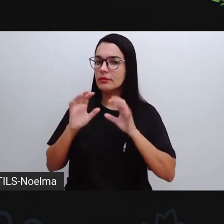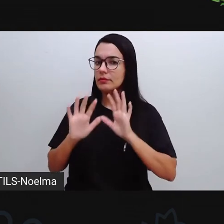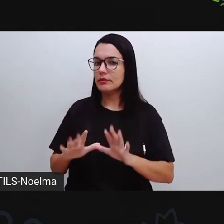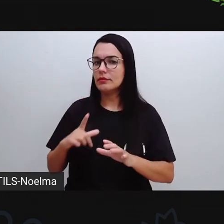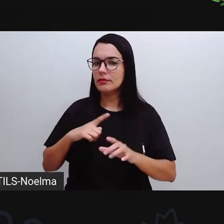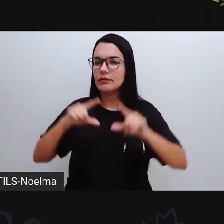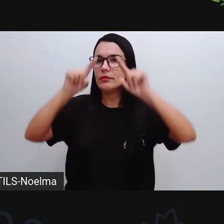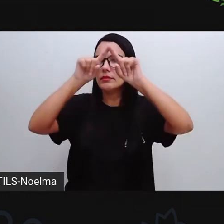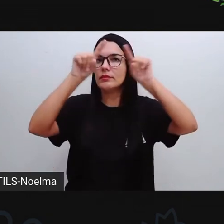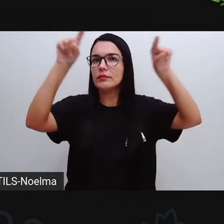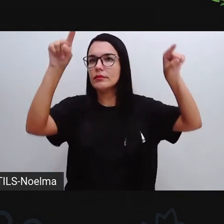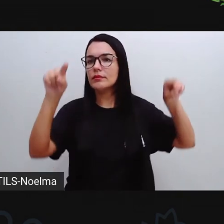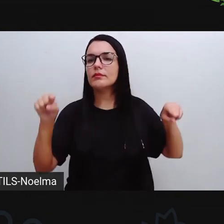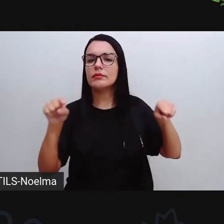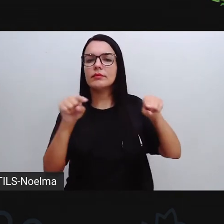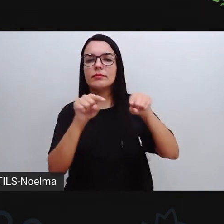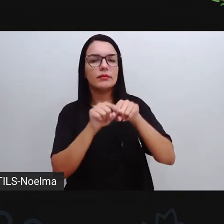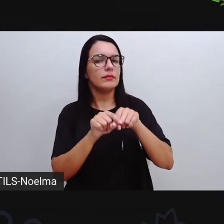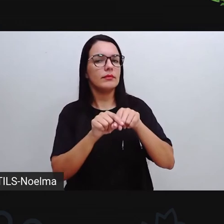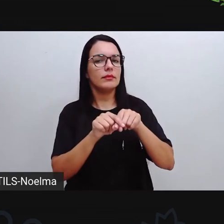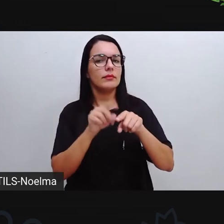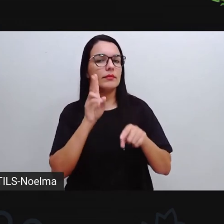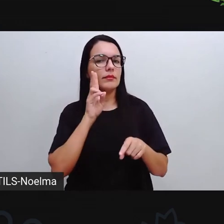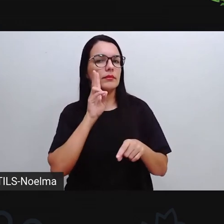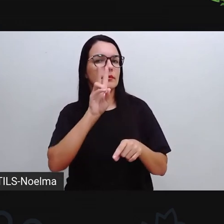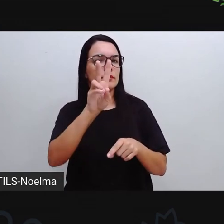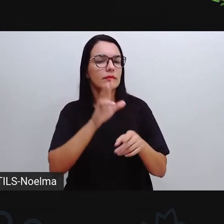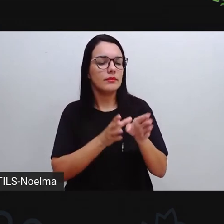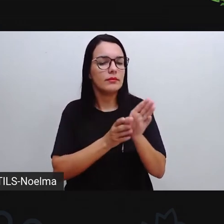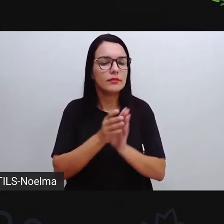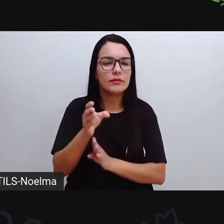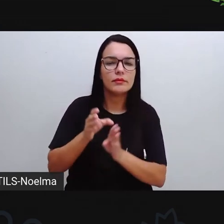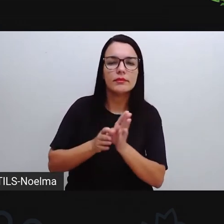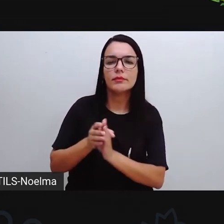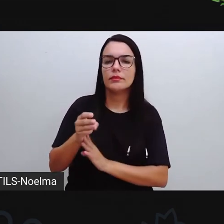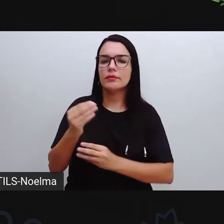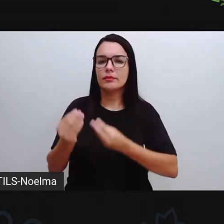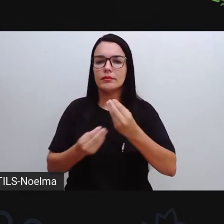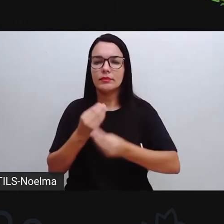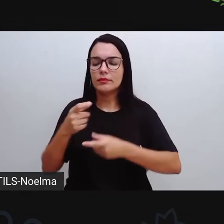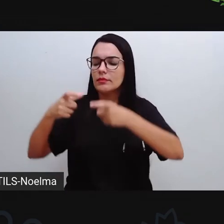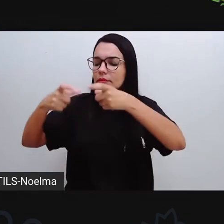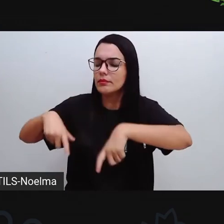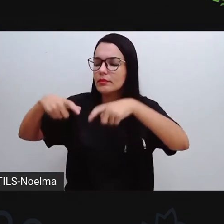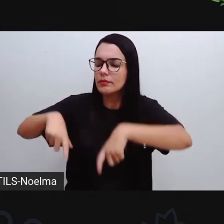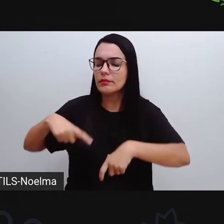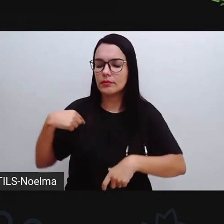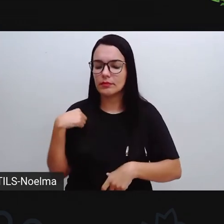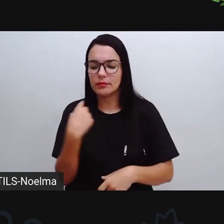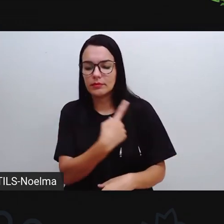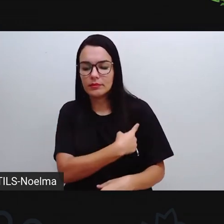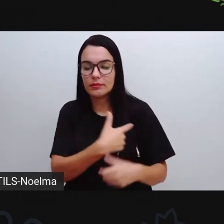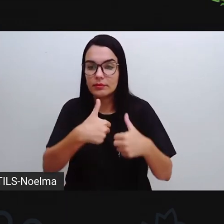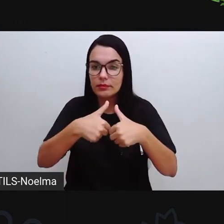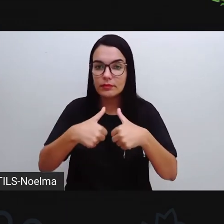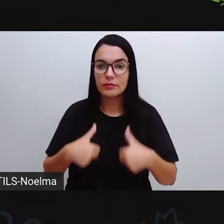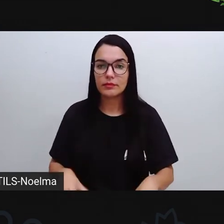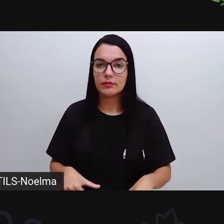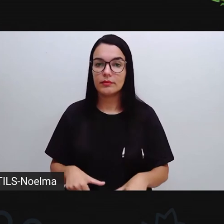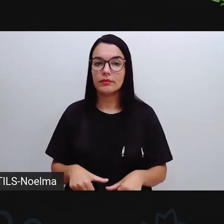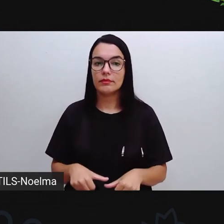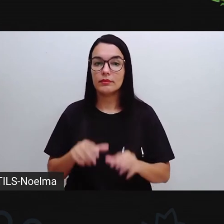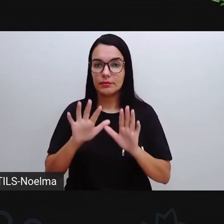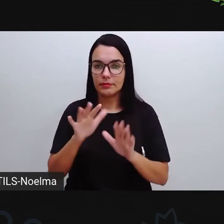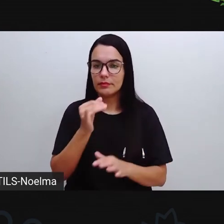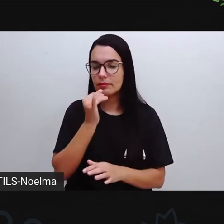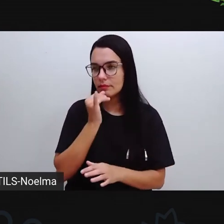colocam placas, né? Para poder orientar a gente em que local a gente está. Então, A